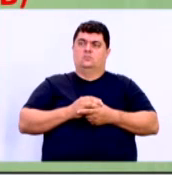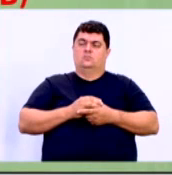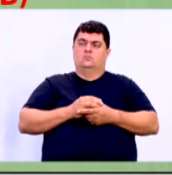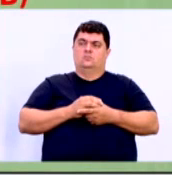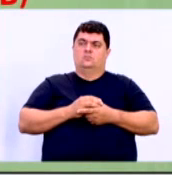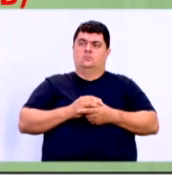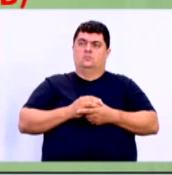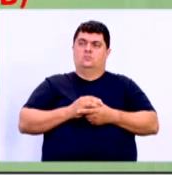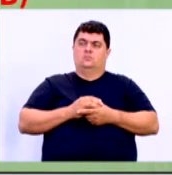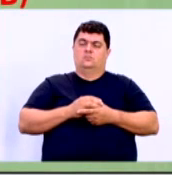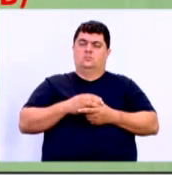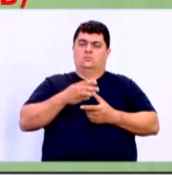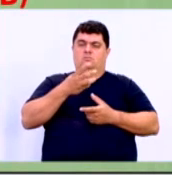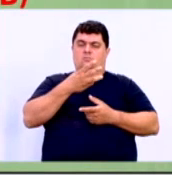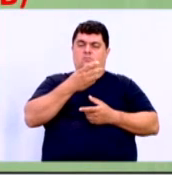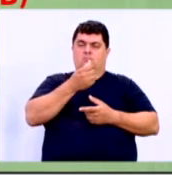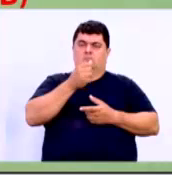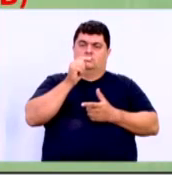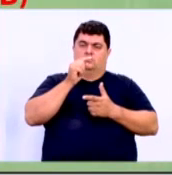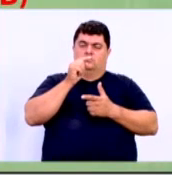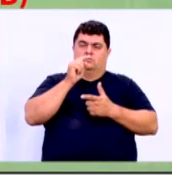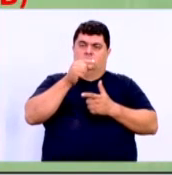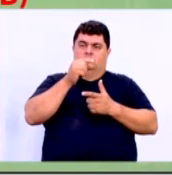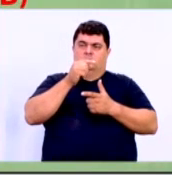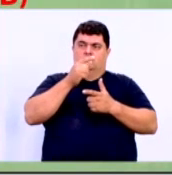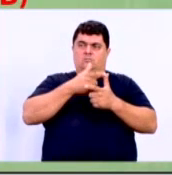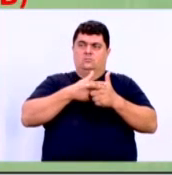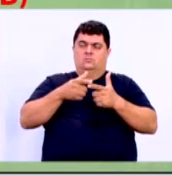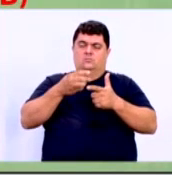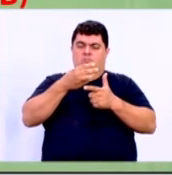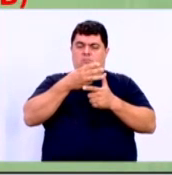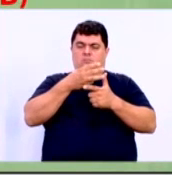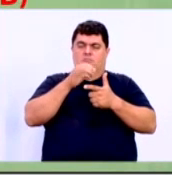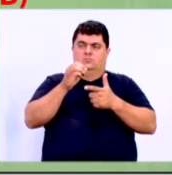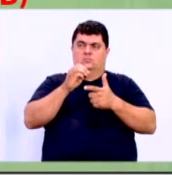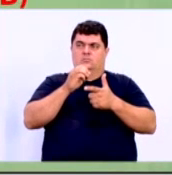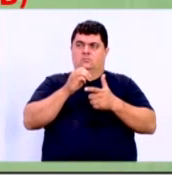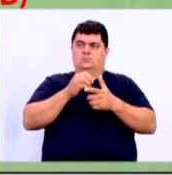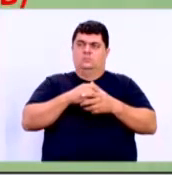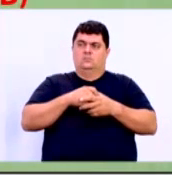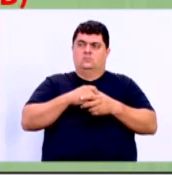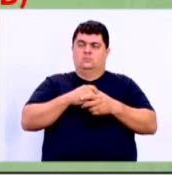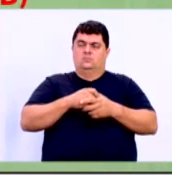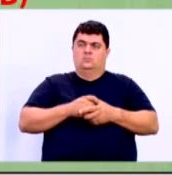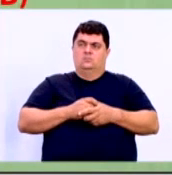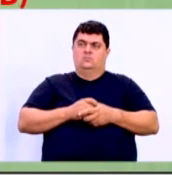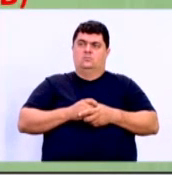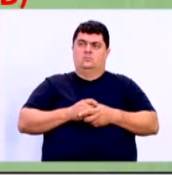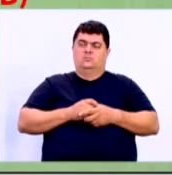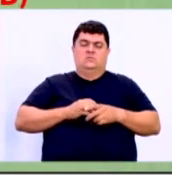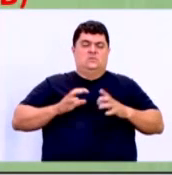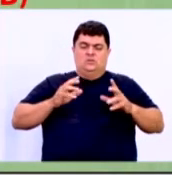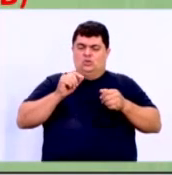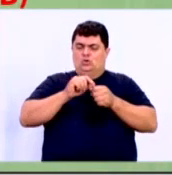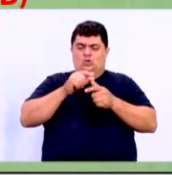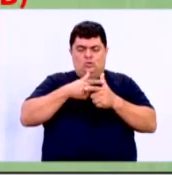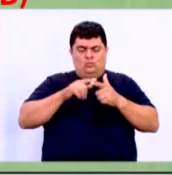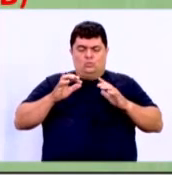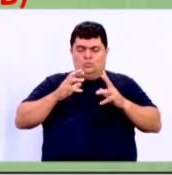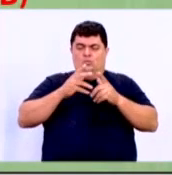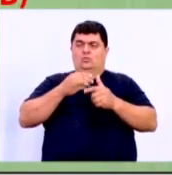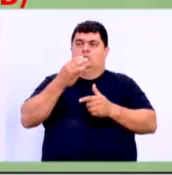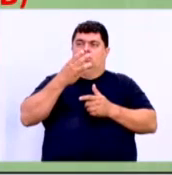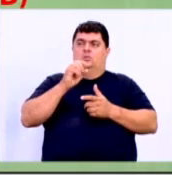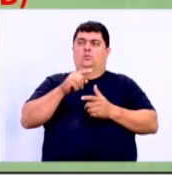Então vamos lá? 36.000 foi o valor da energia elétrica. Eu divido por todos os produtos produzidos,